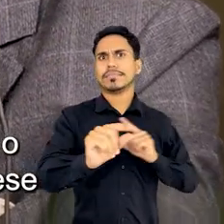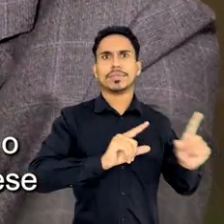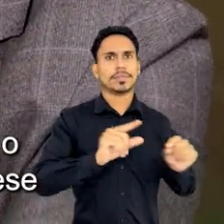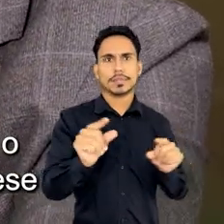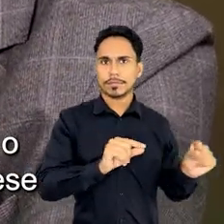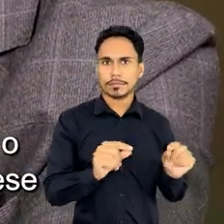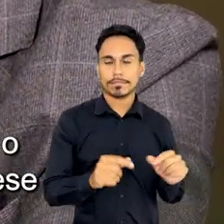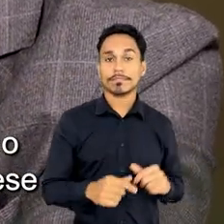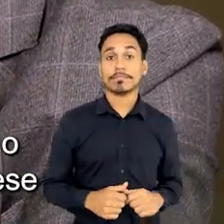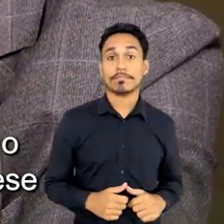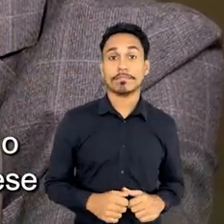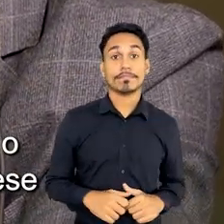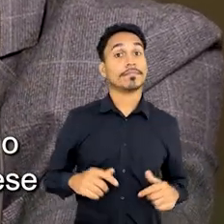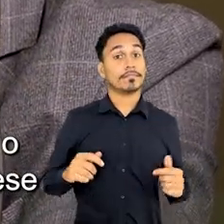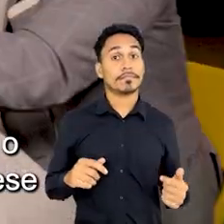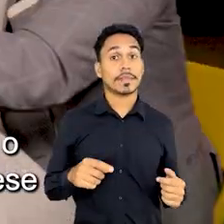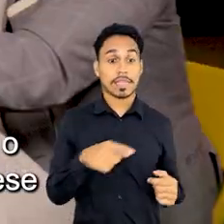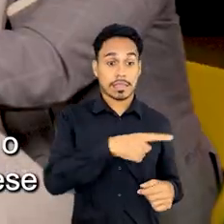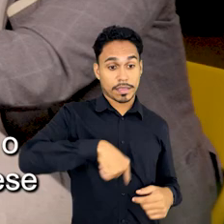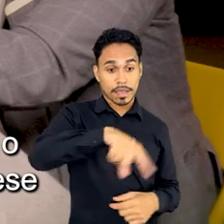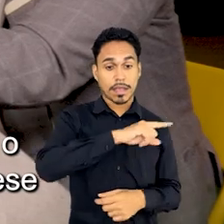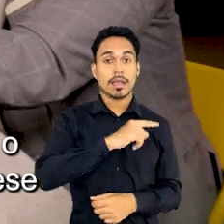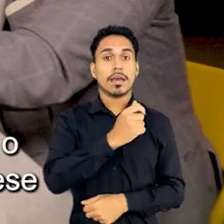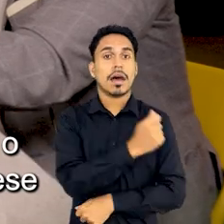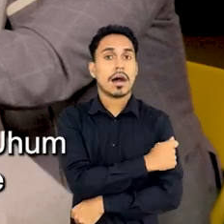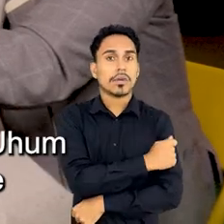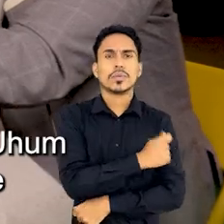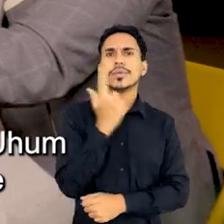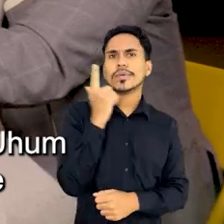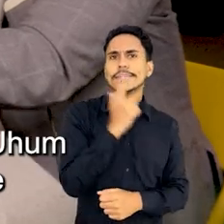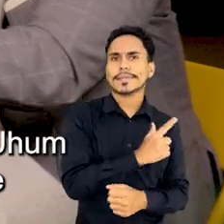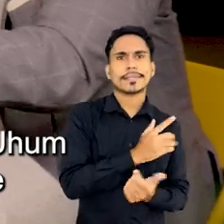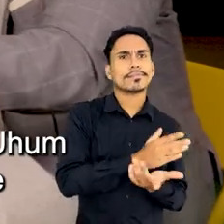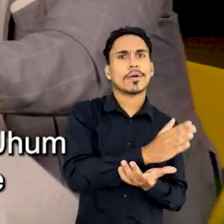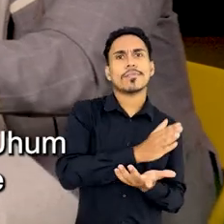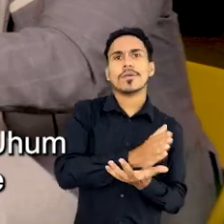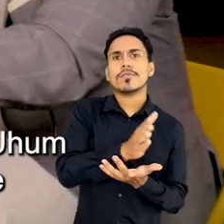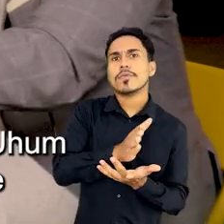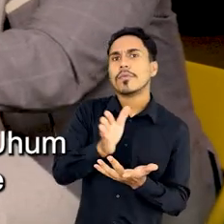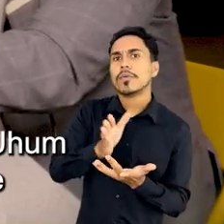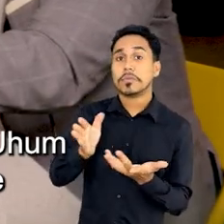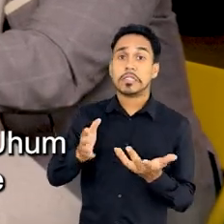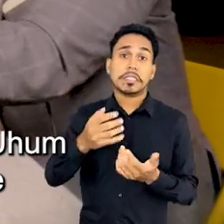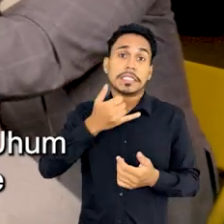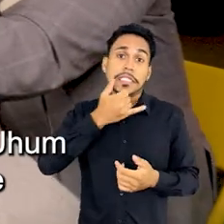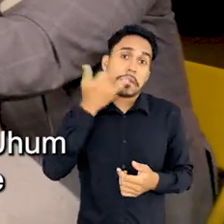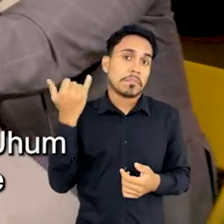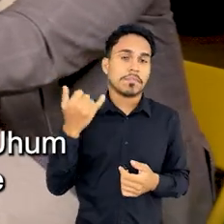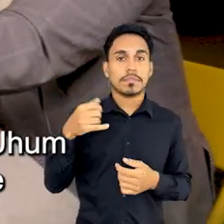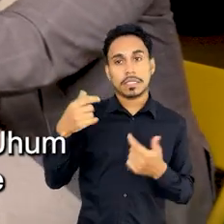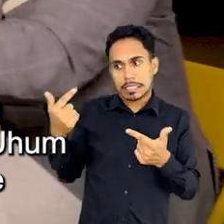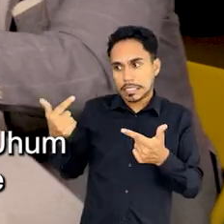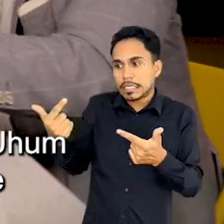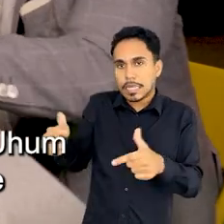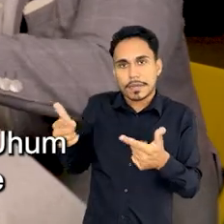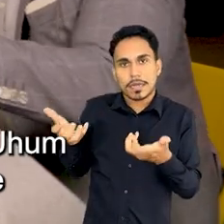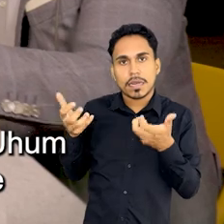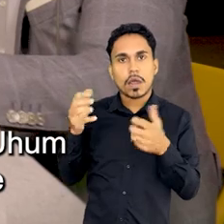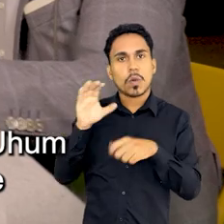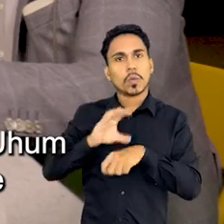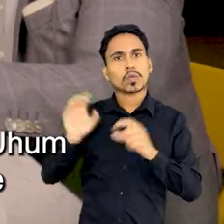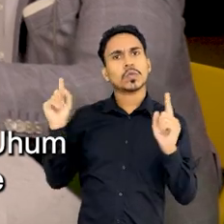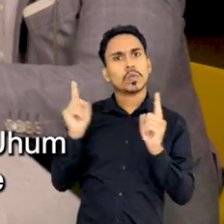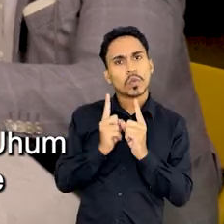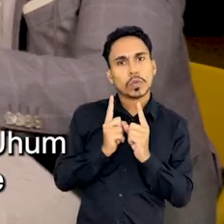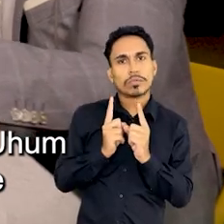E aí permite o conceito que é de trajetória Então por hipótese um trabalhador quer fazer um curso mais curto Uhum ele vai sair então